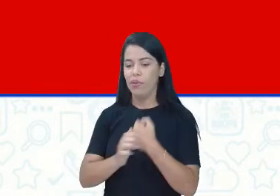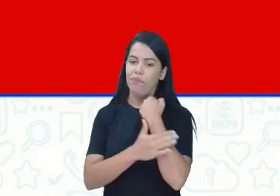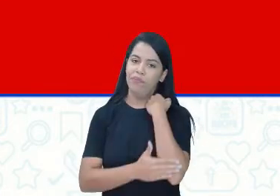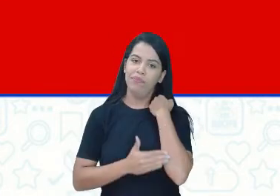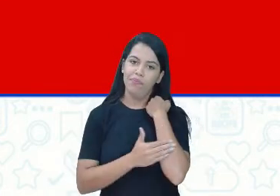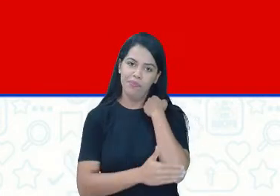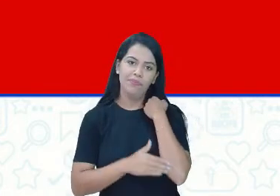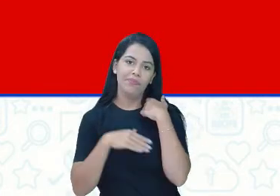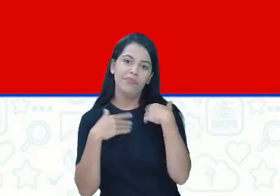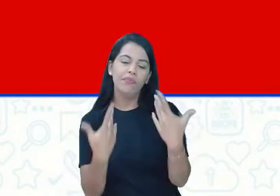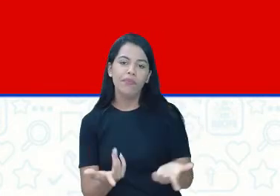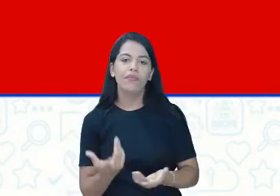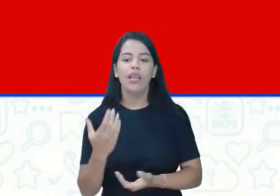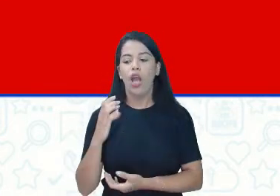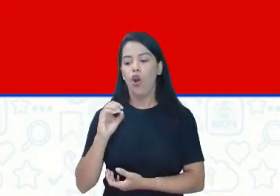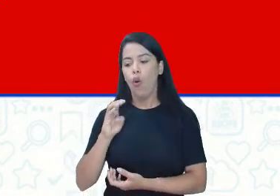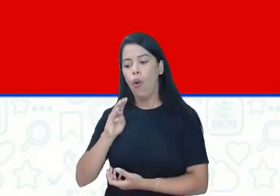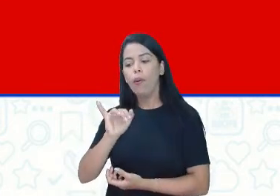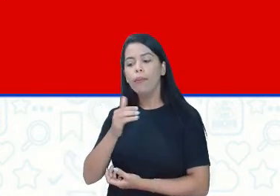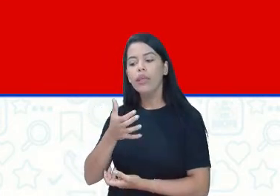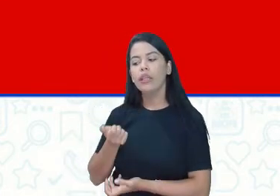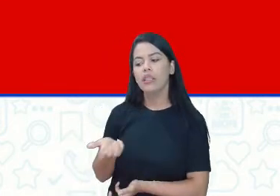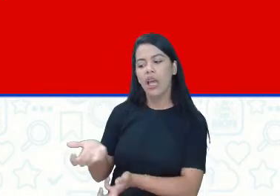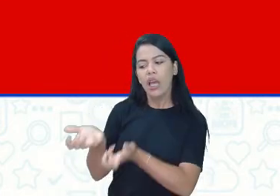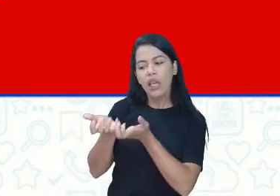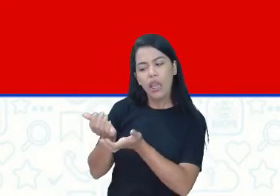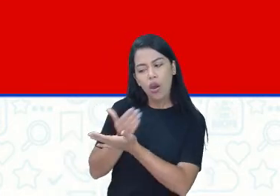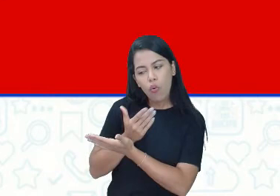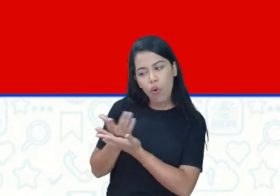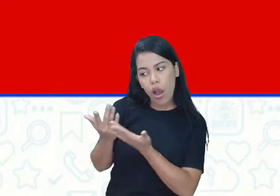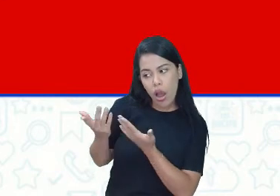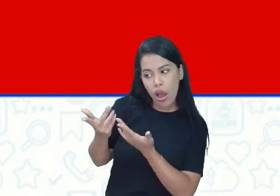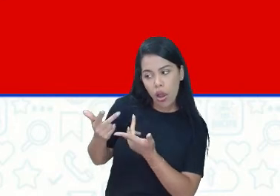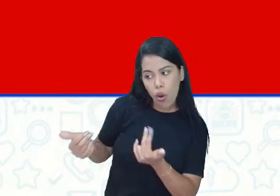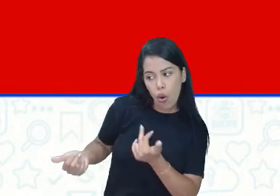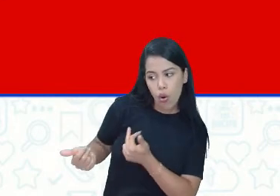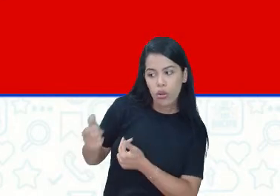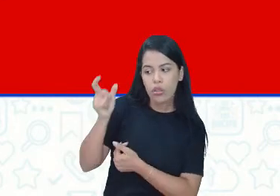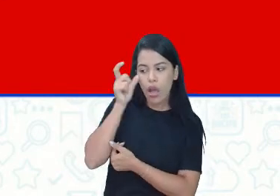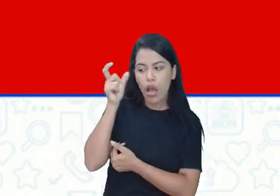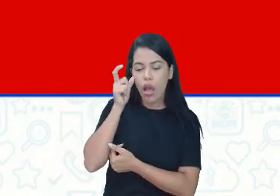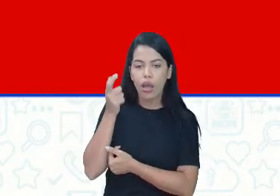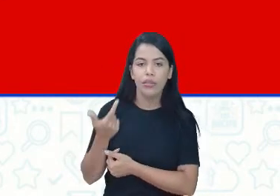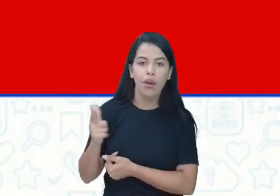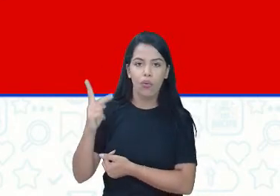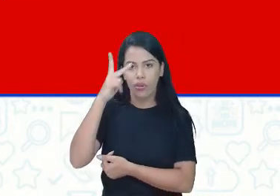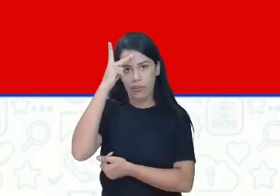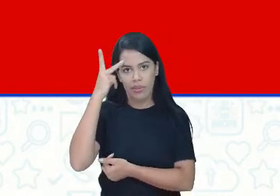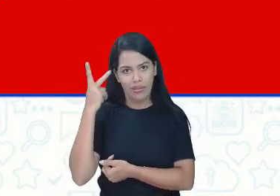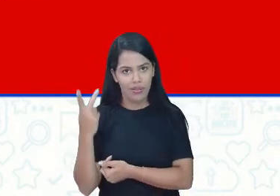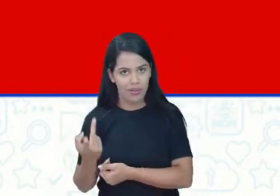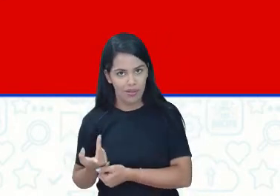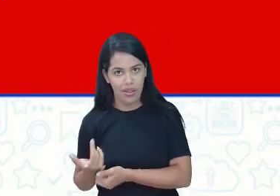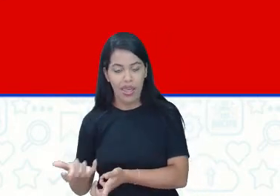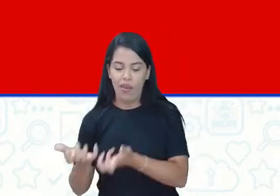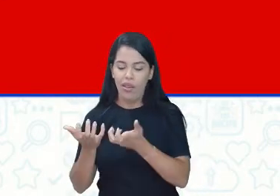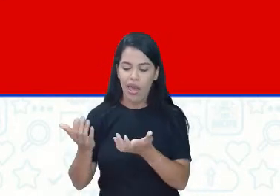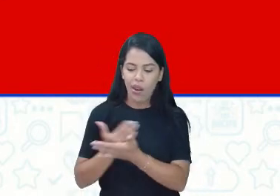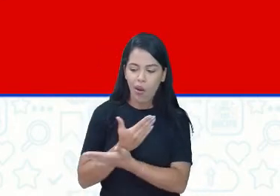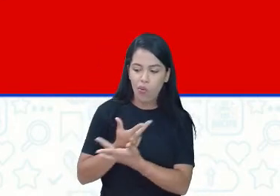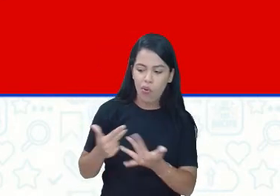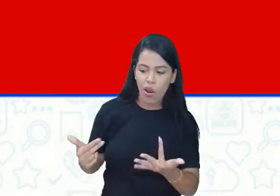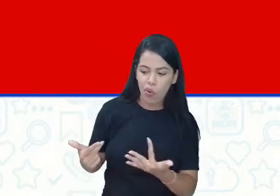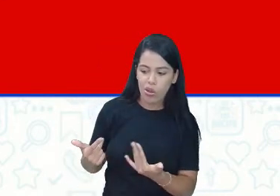de possuir algo que não é possuído, ou seja, eu quero alguma coisa que eu não tenho ainda, mas eu quero